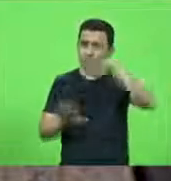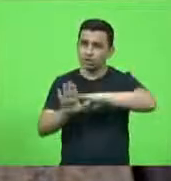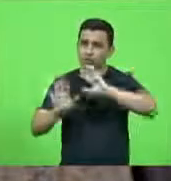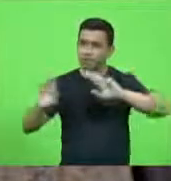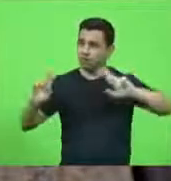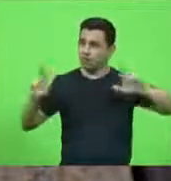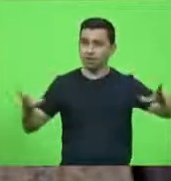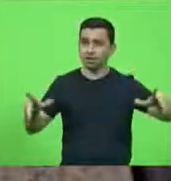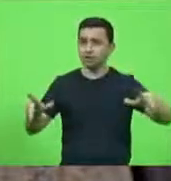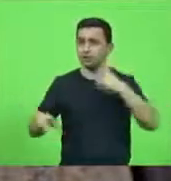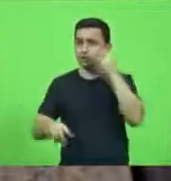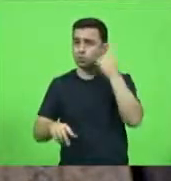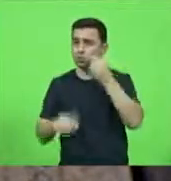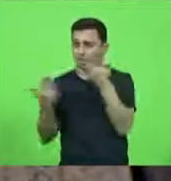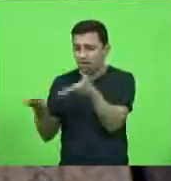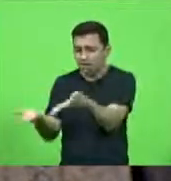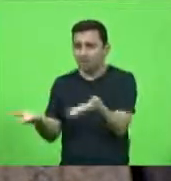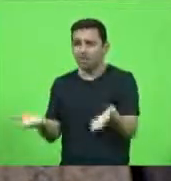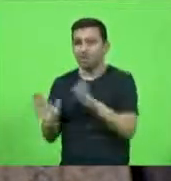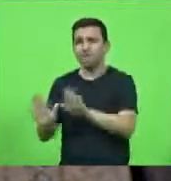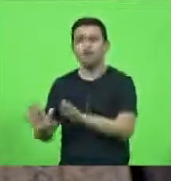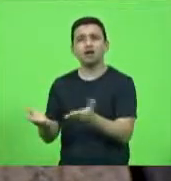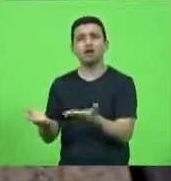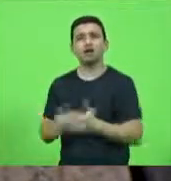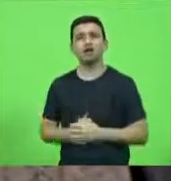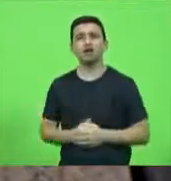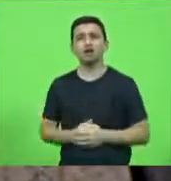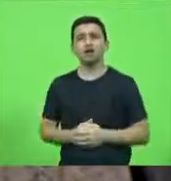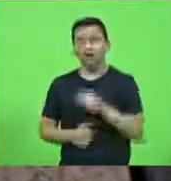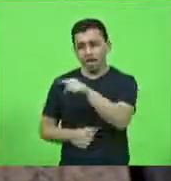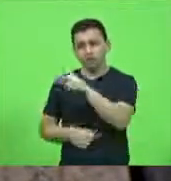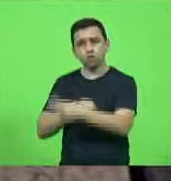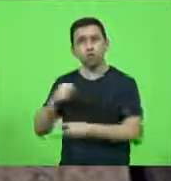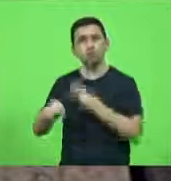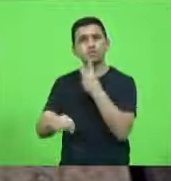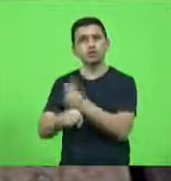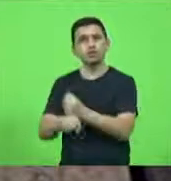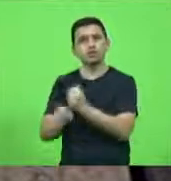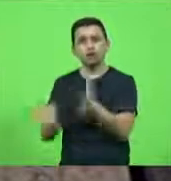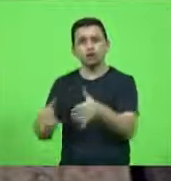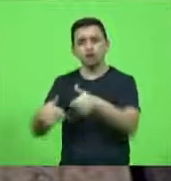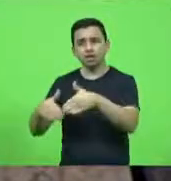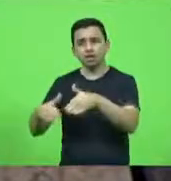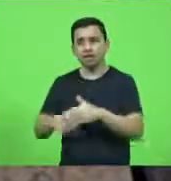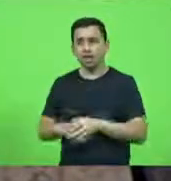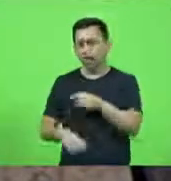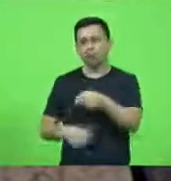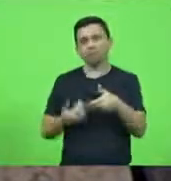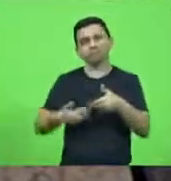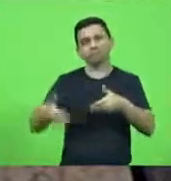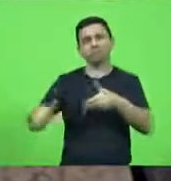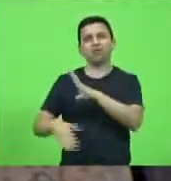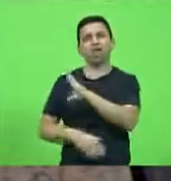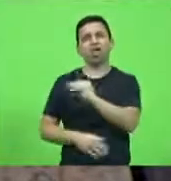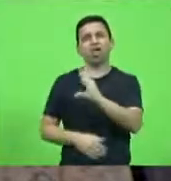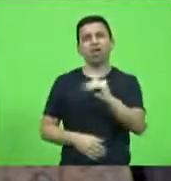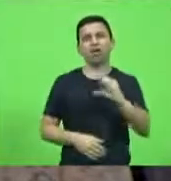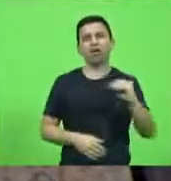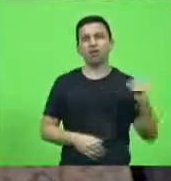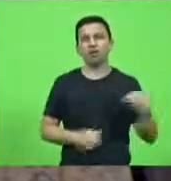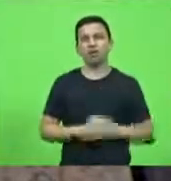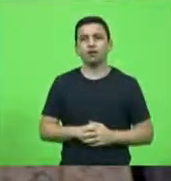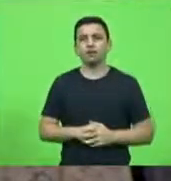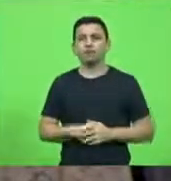que a deputada que lá está. Horas, ela teve 2 anos de chance e o que fez? Protelou